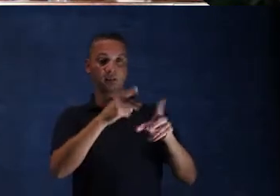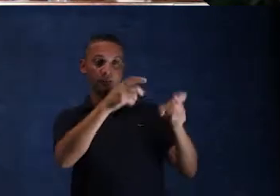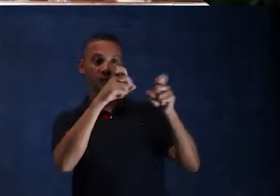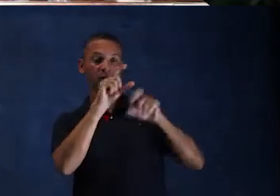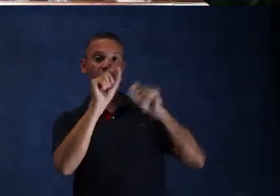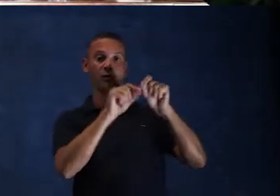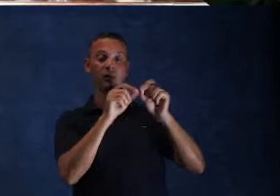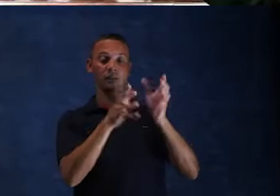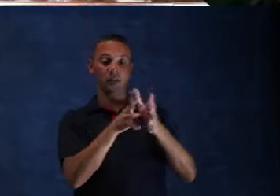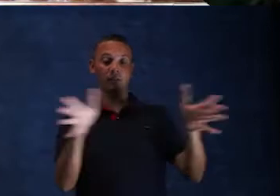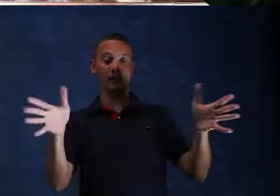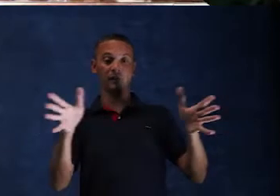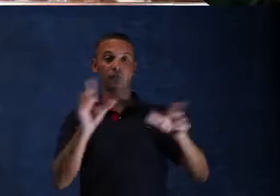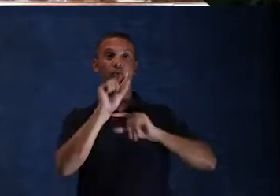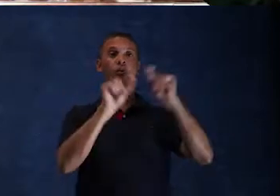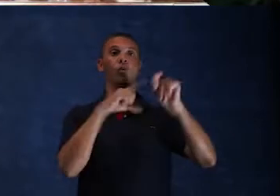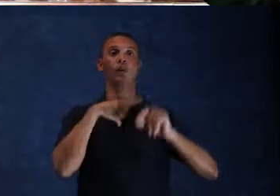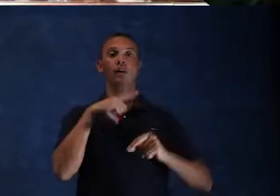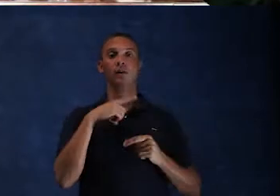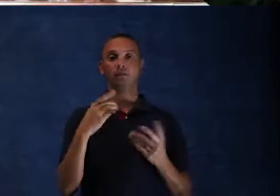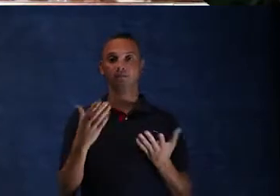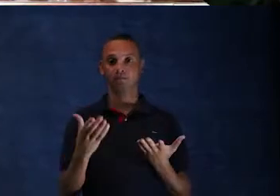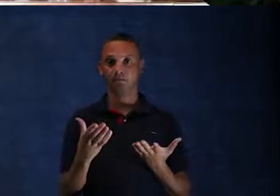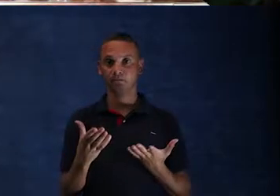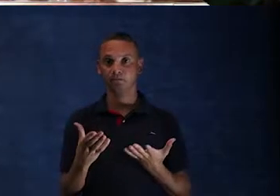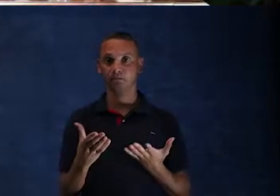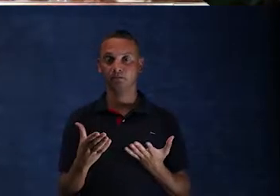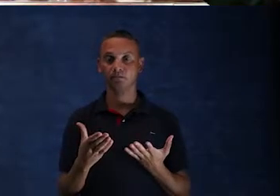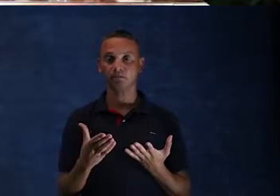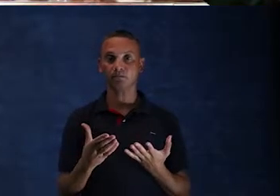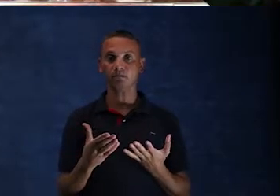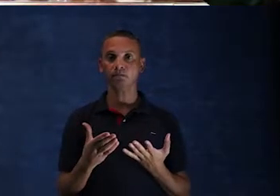criminal faz do espaço urbano